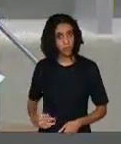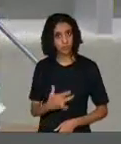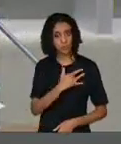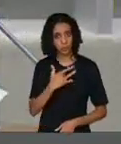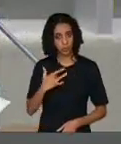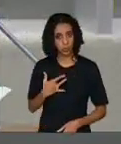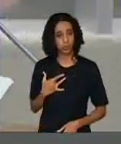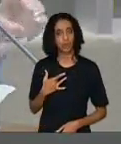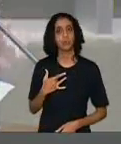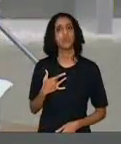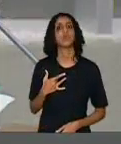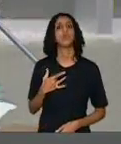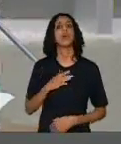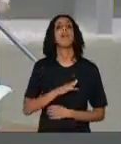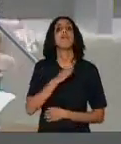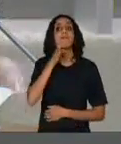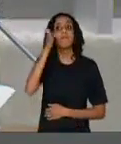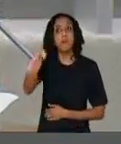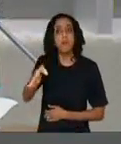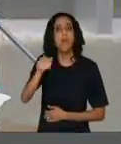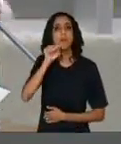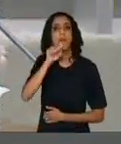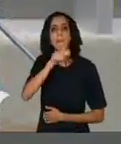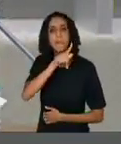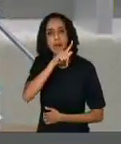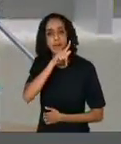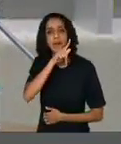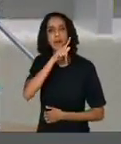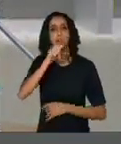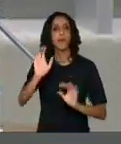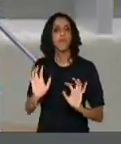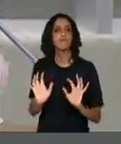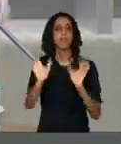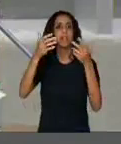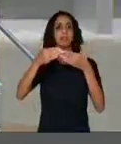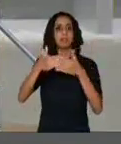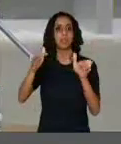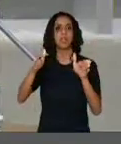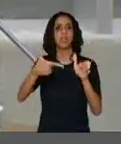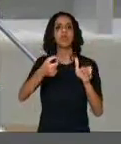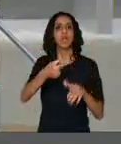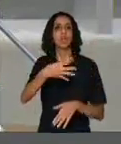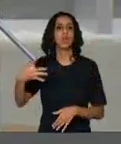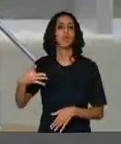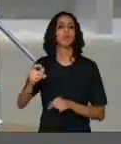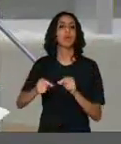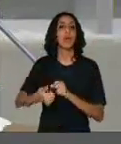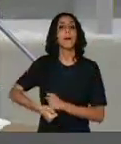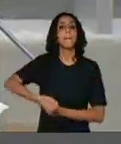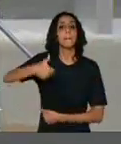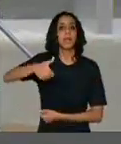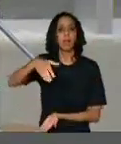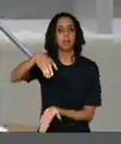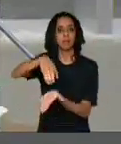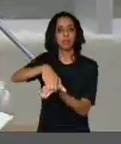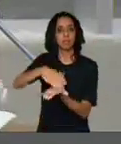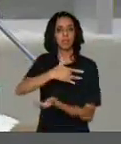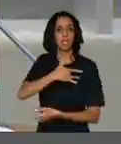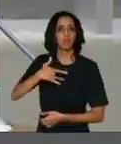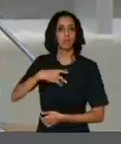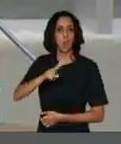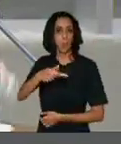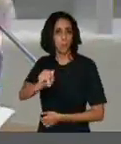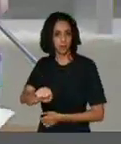Saúde foi ao Amapá inaugurar em 2014 a primeira unidade de pronto